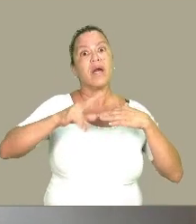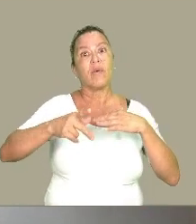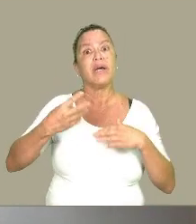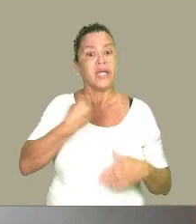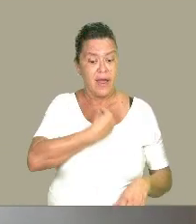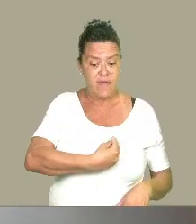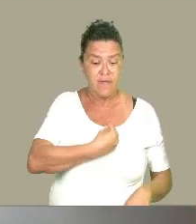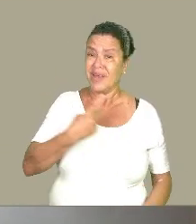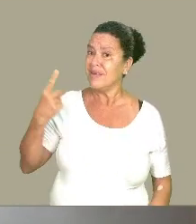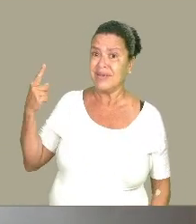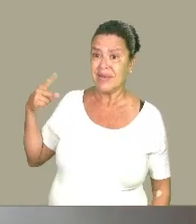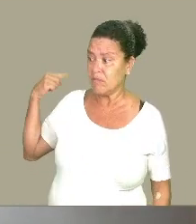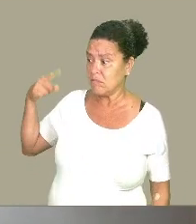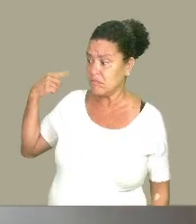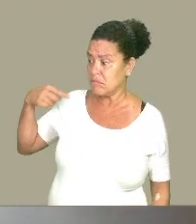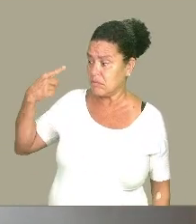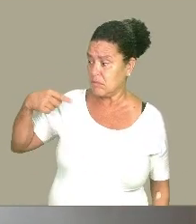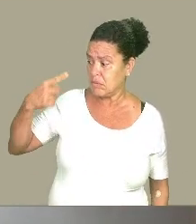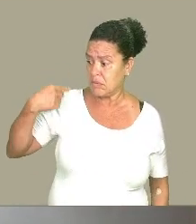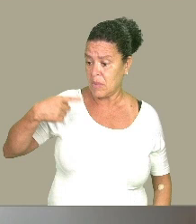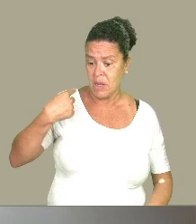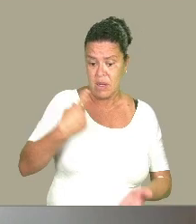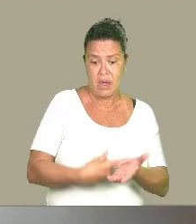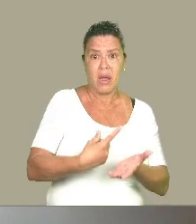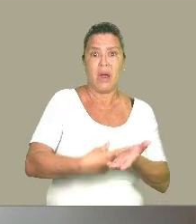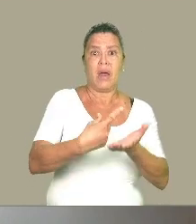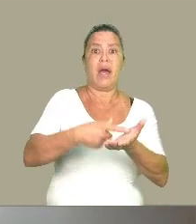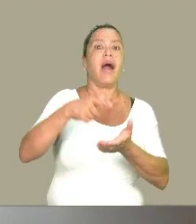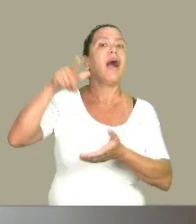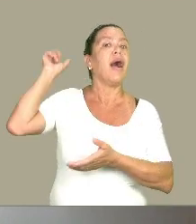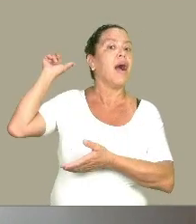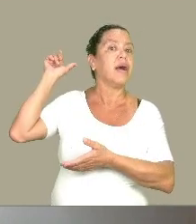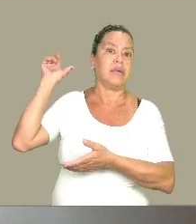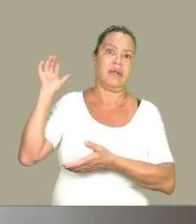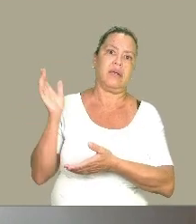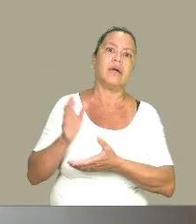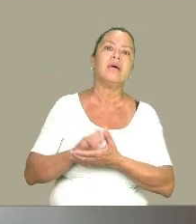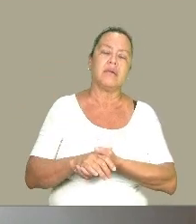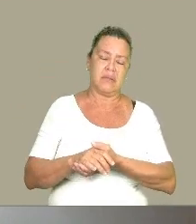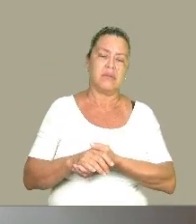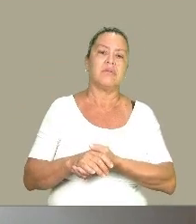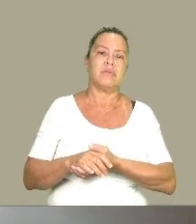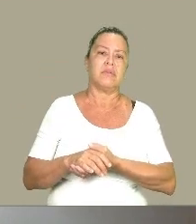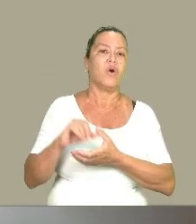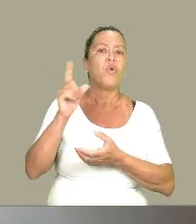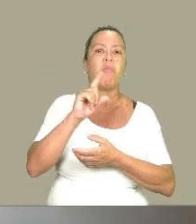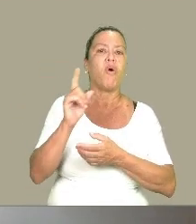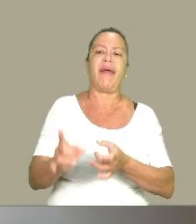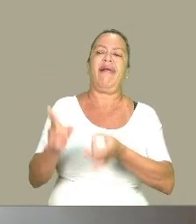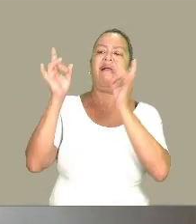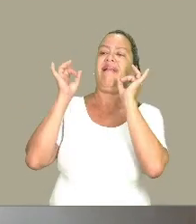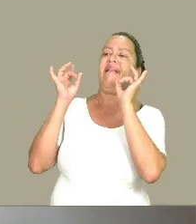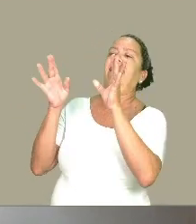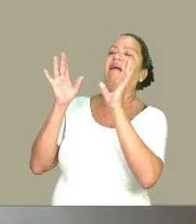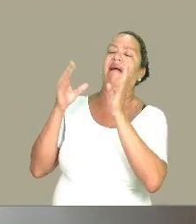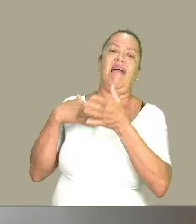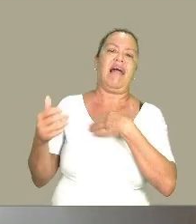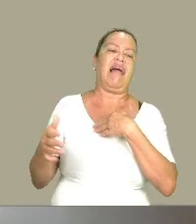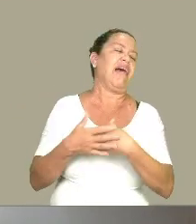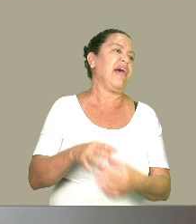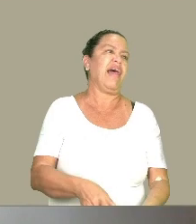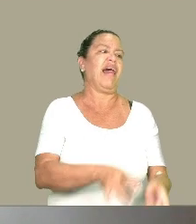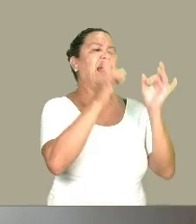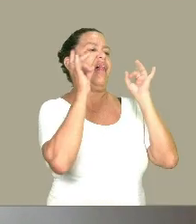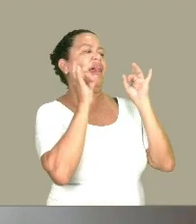e é consequente de compromissos assumidos anteriormente, né? E por isso ele não deve ser largado por nada, a